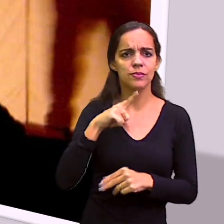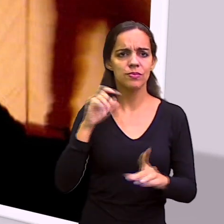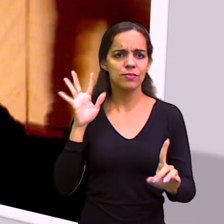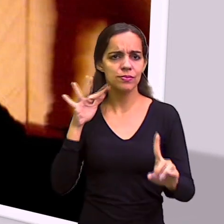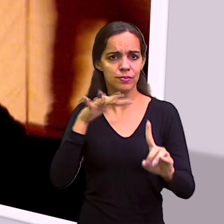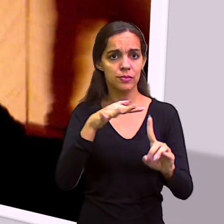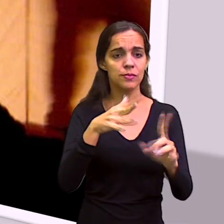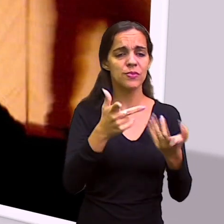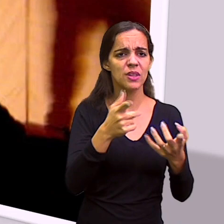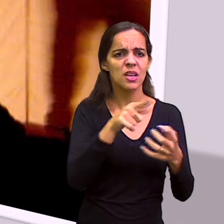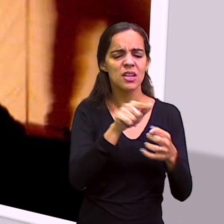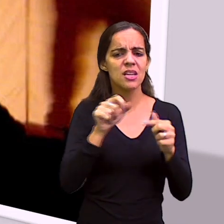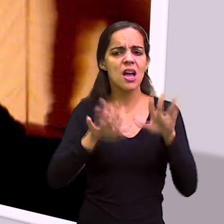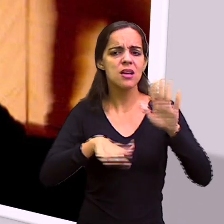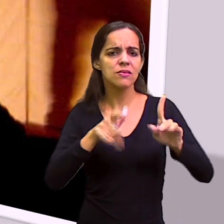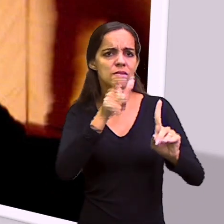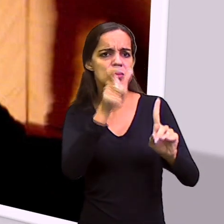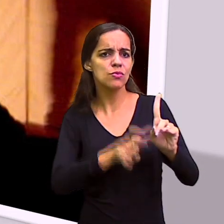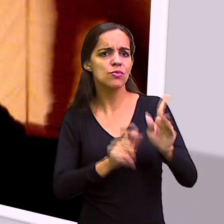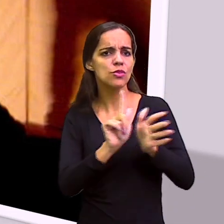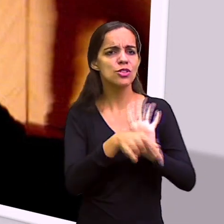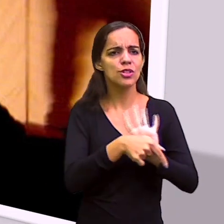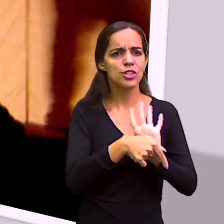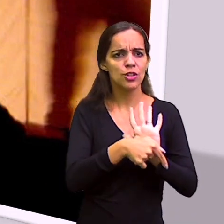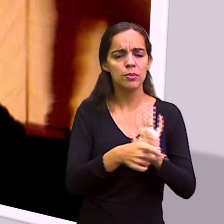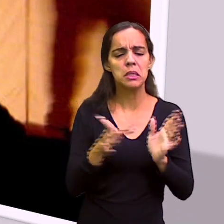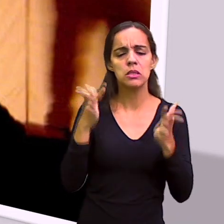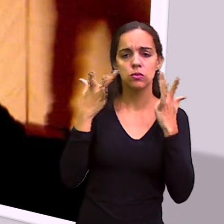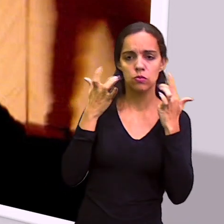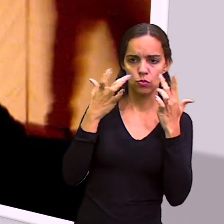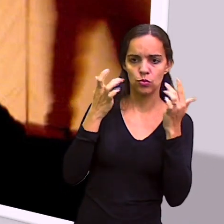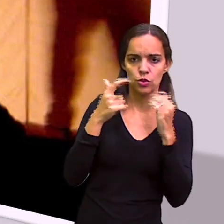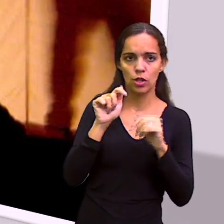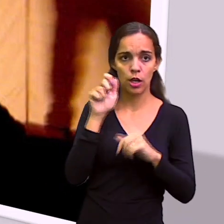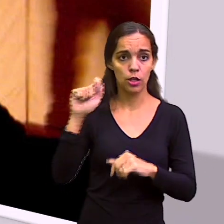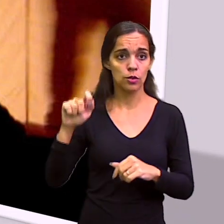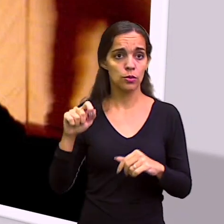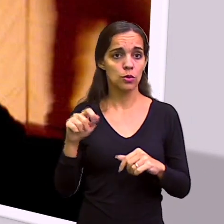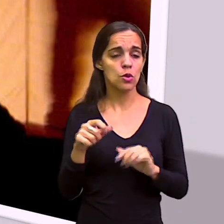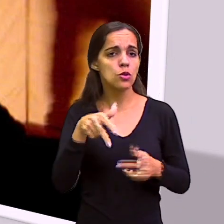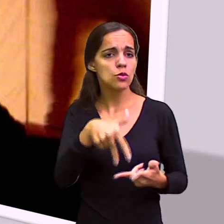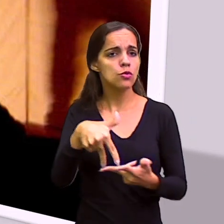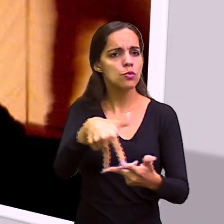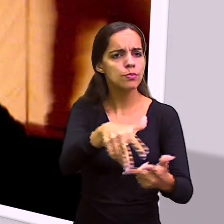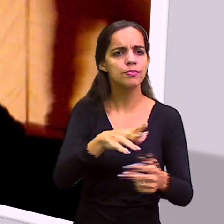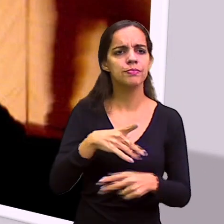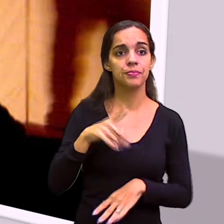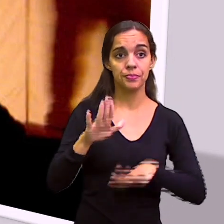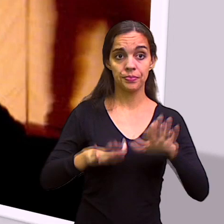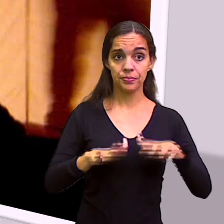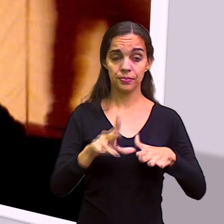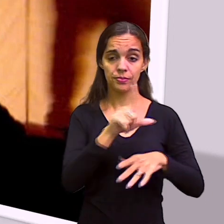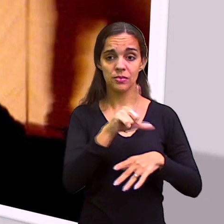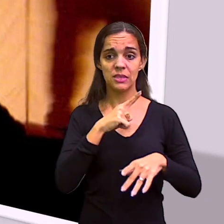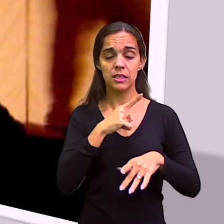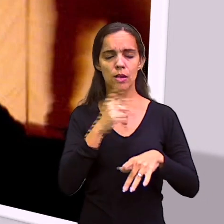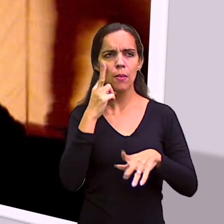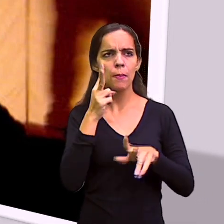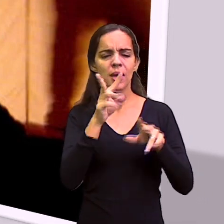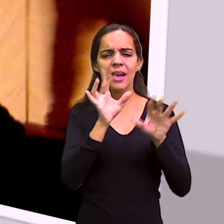gênero tão expressivo e sedutor como o teatro de sombras, onde seus inúmeros efeitos